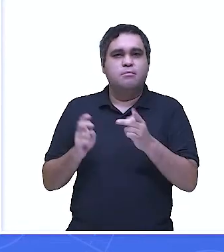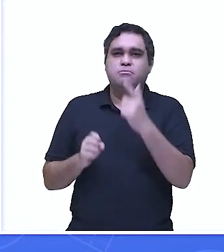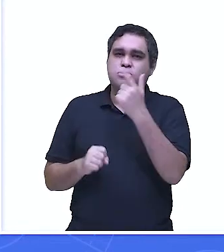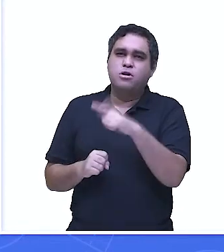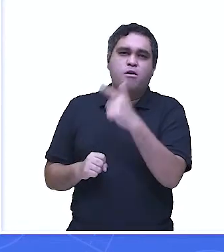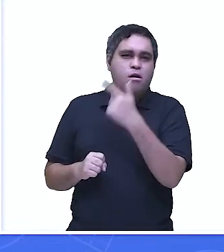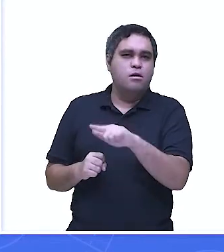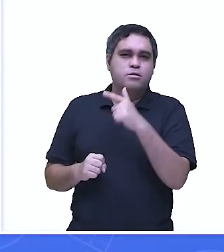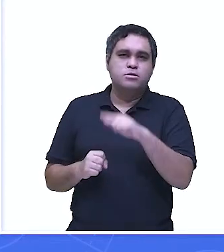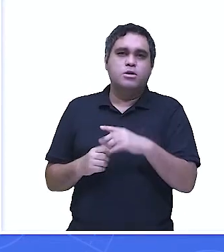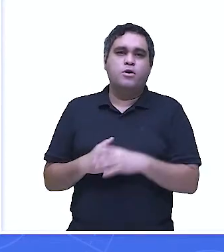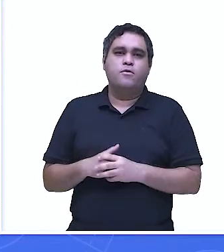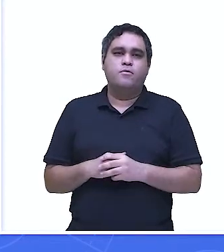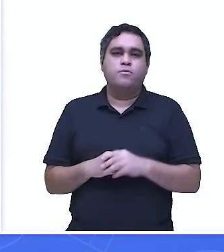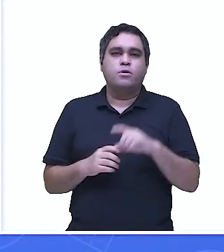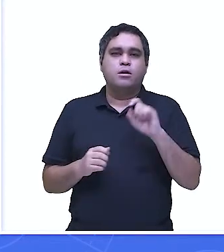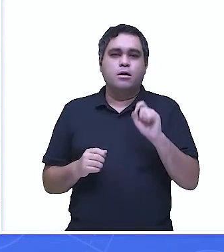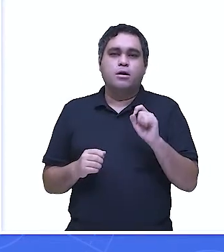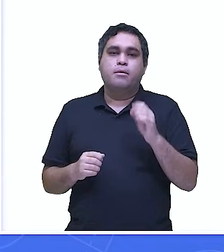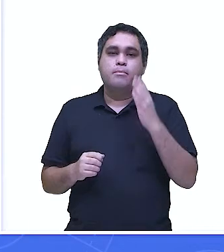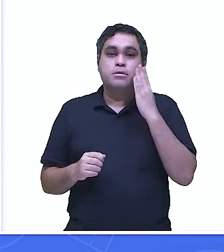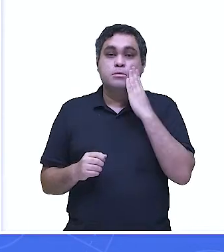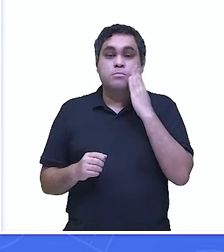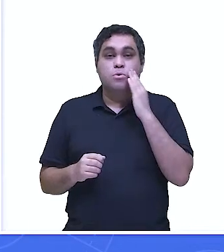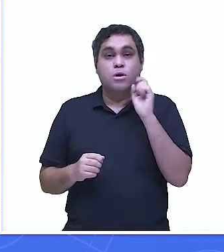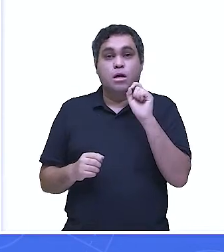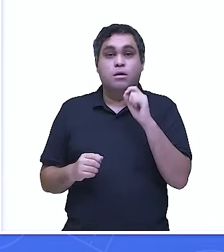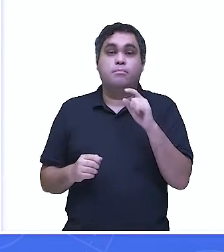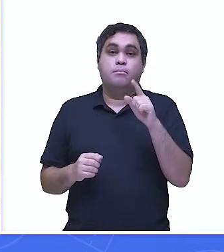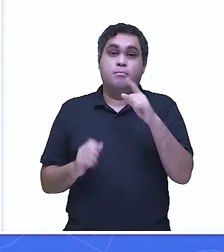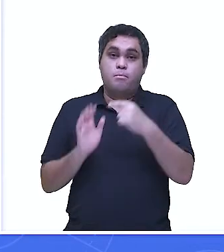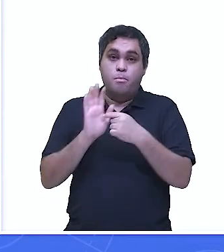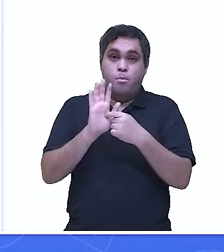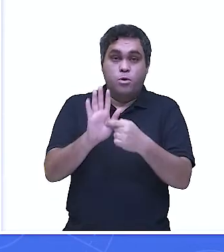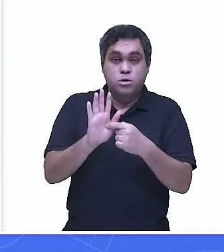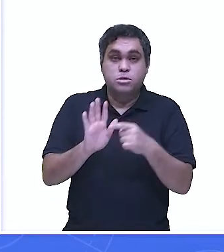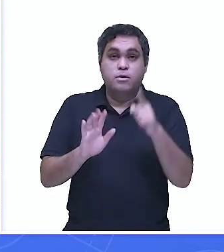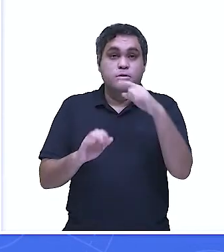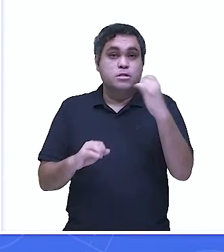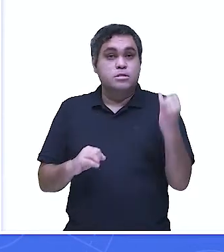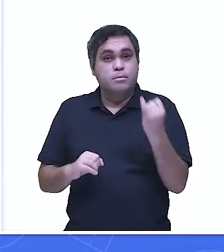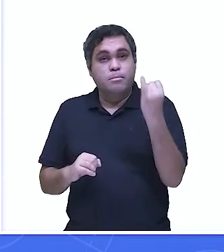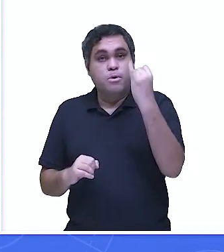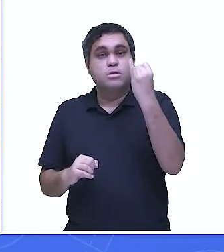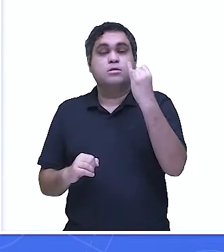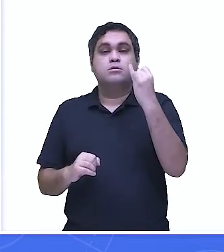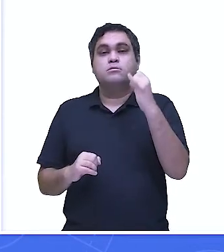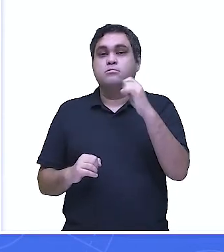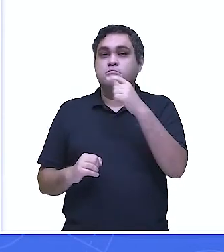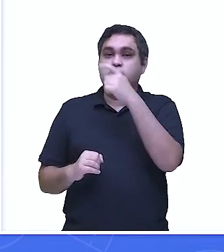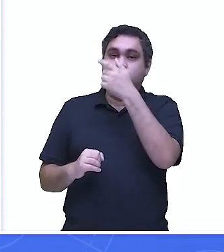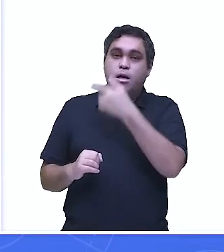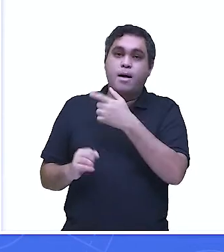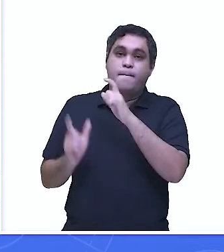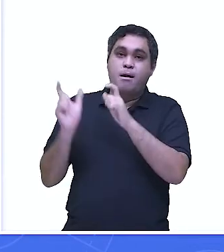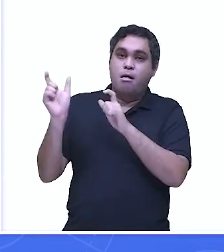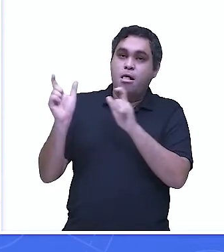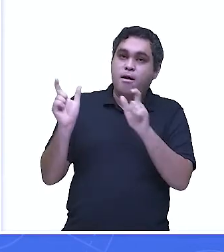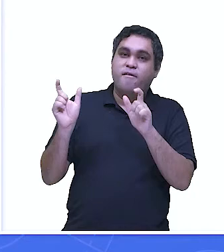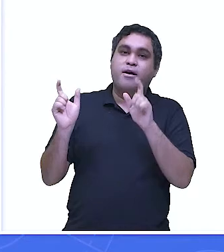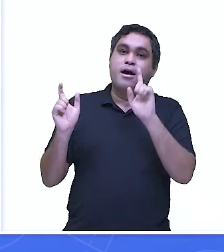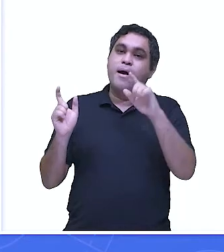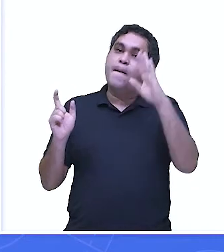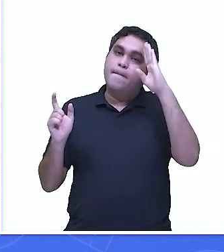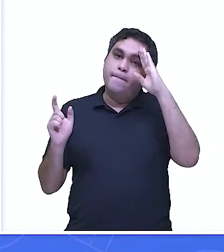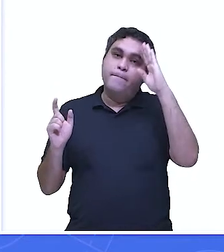bastante. Para que se repete? Para mostrar para vocês sobre a importância dela, que ela é o centro, ela é a